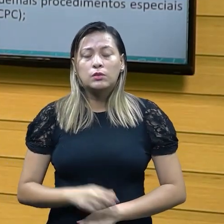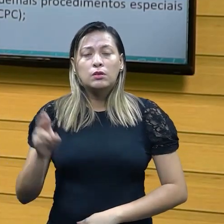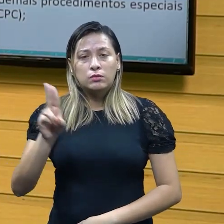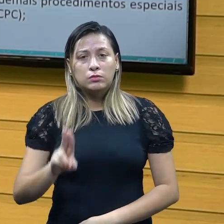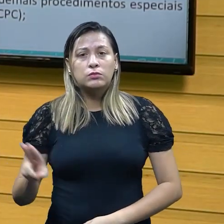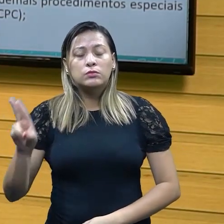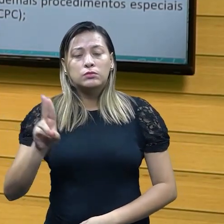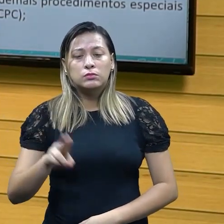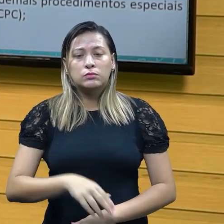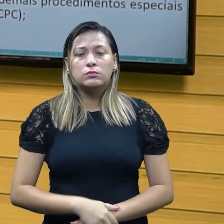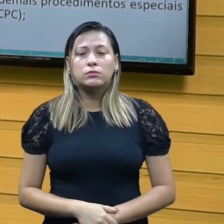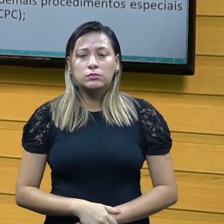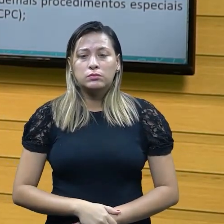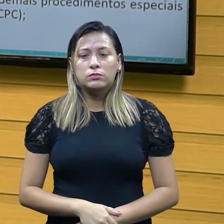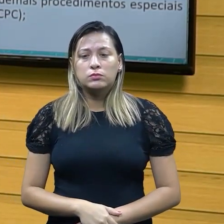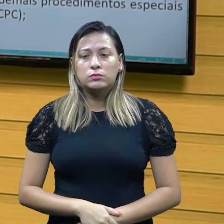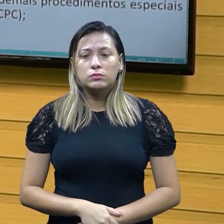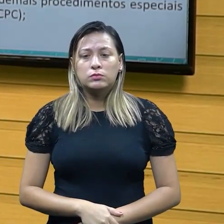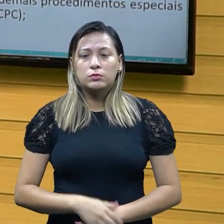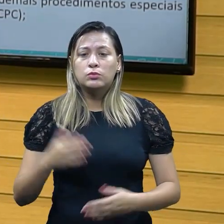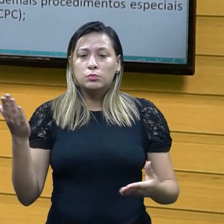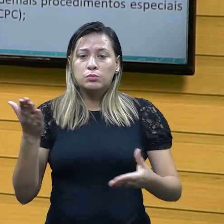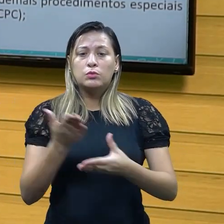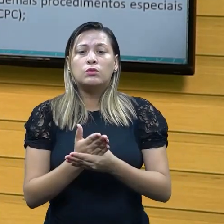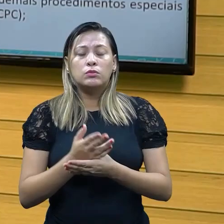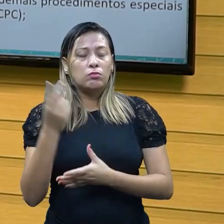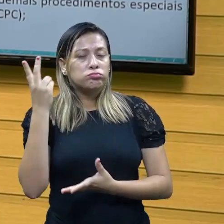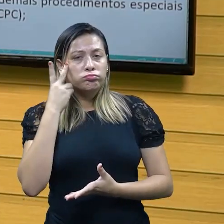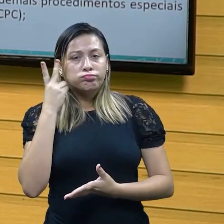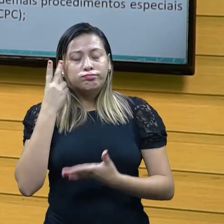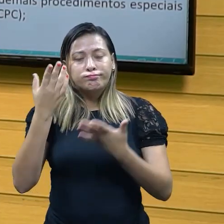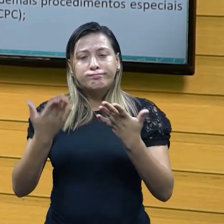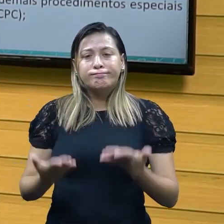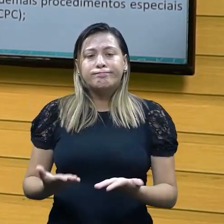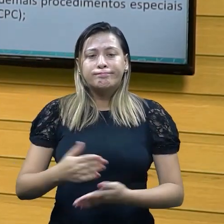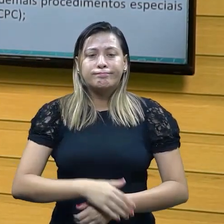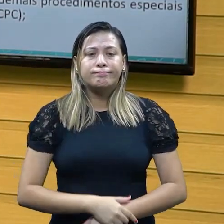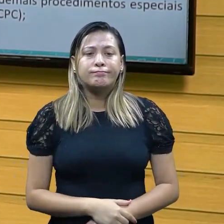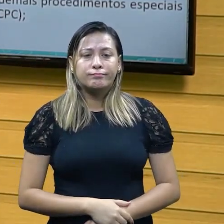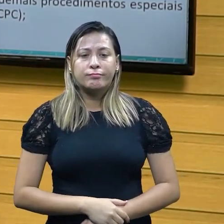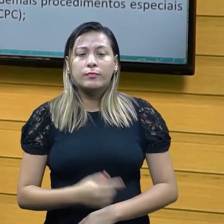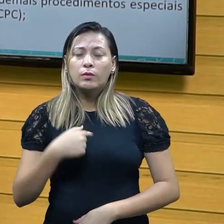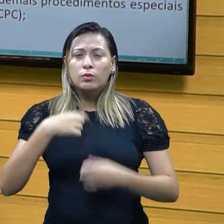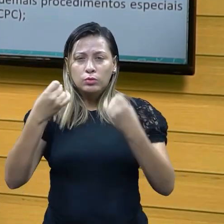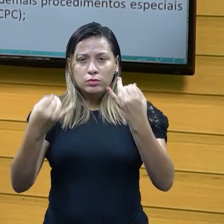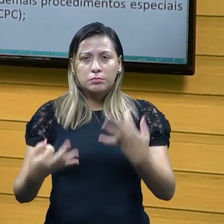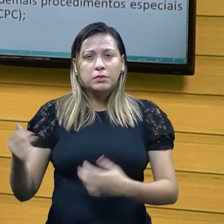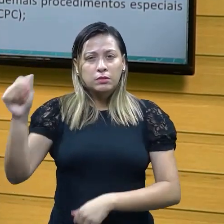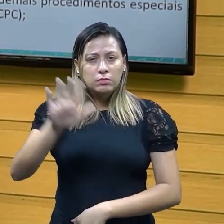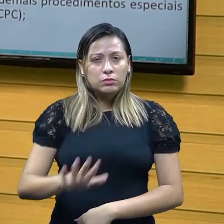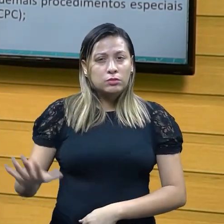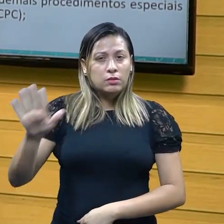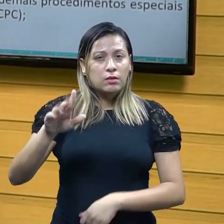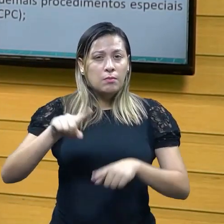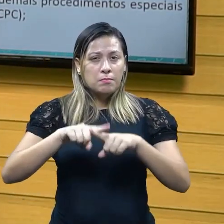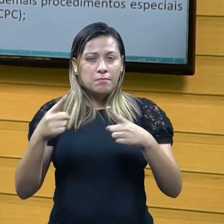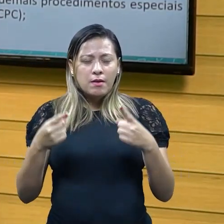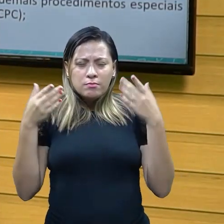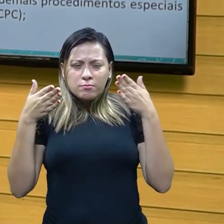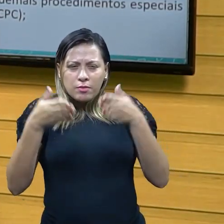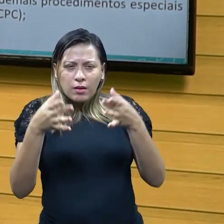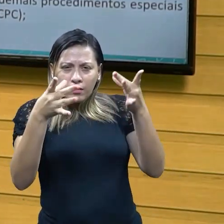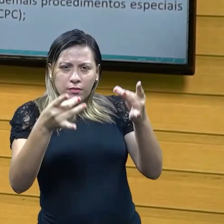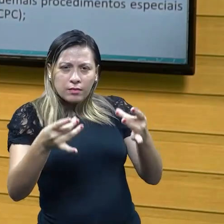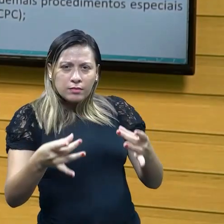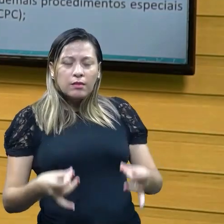utilização do procedimento comum de forma subsidiária, tá? Eu tô falando de forma geral, gente, mas de forma específica, você tem as nuances